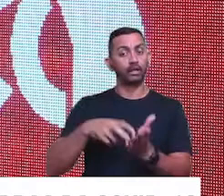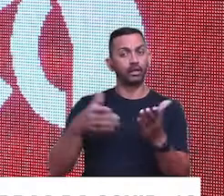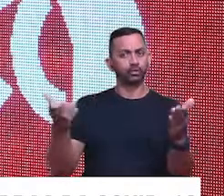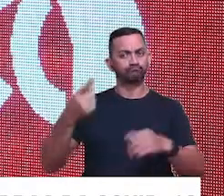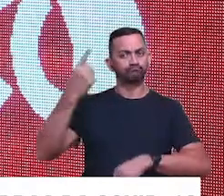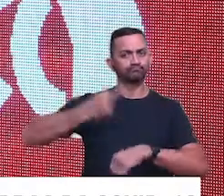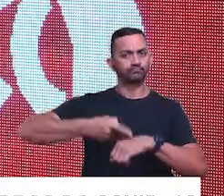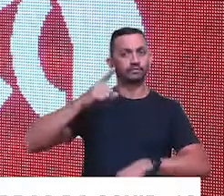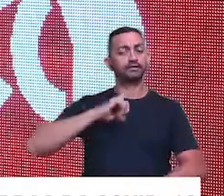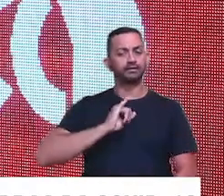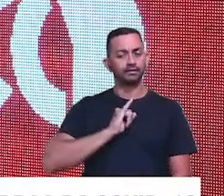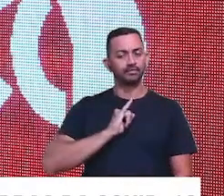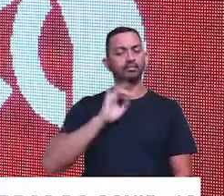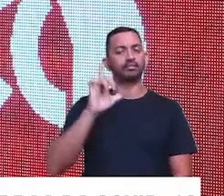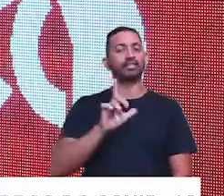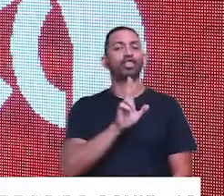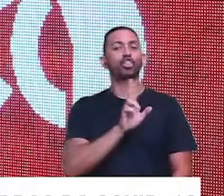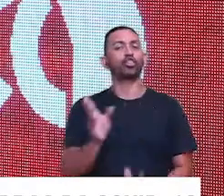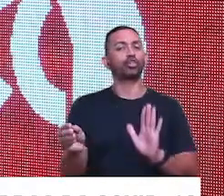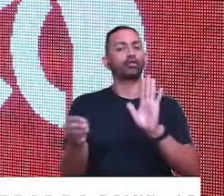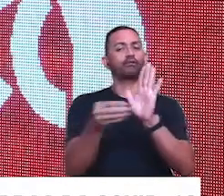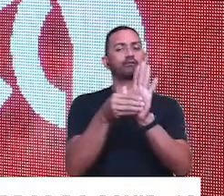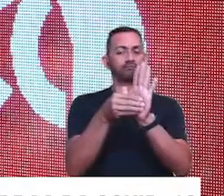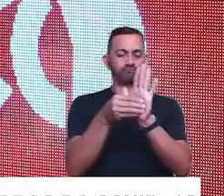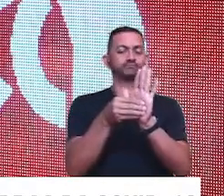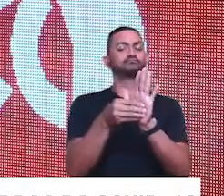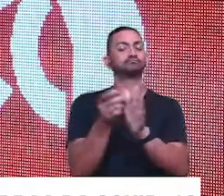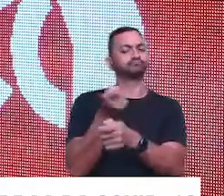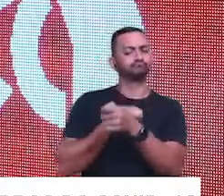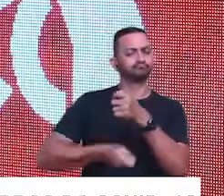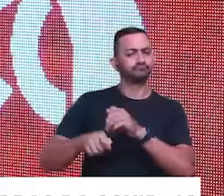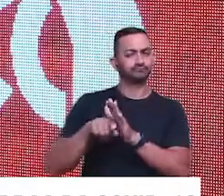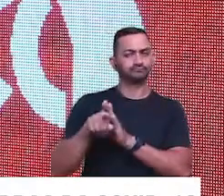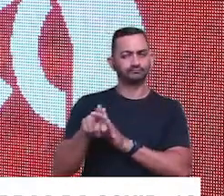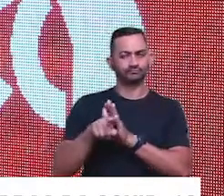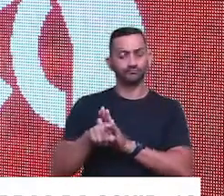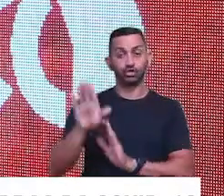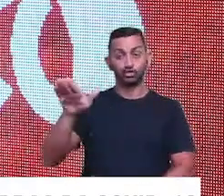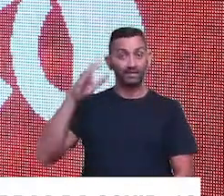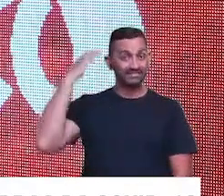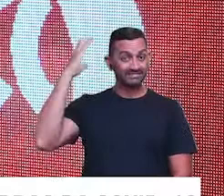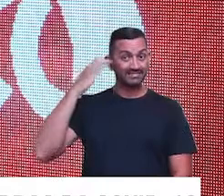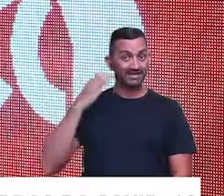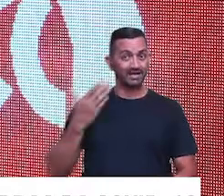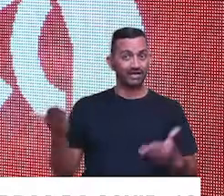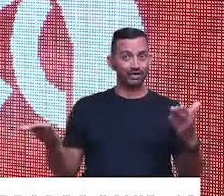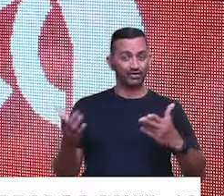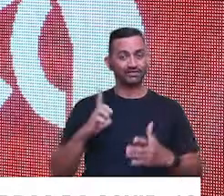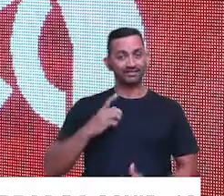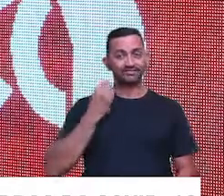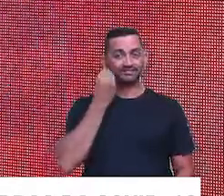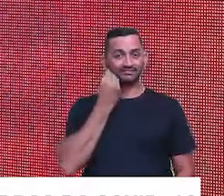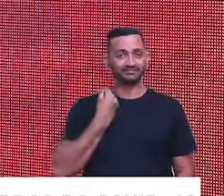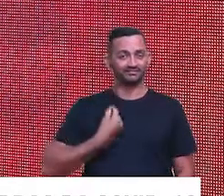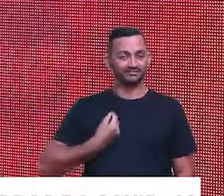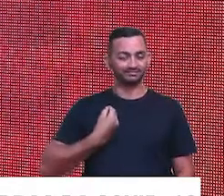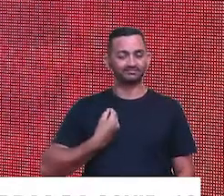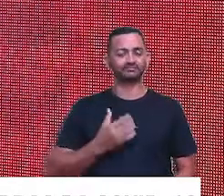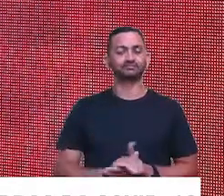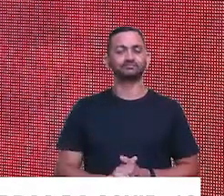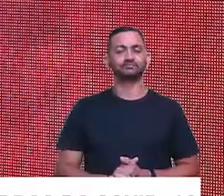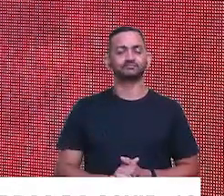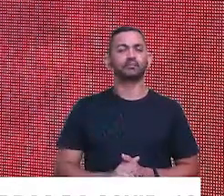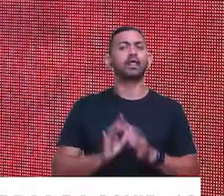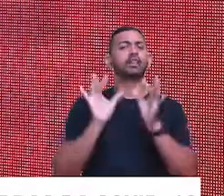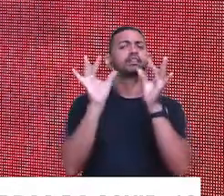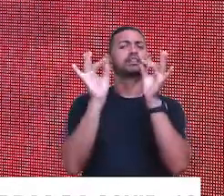manhã e eles confirmaram que Imperatriz é citada nesta operação. Eu vou chamar a Ciarla Barbosa, que está aqui com a gente.